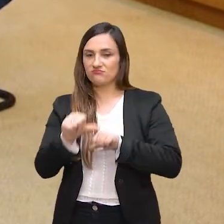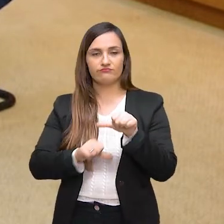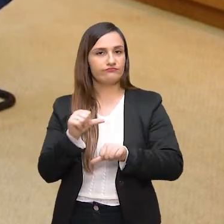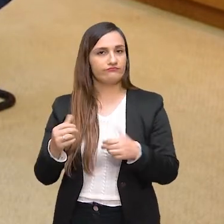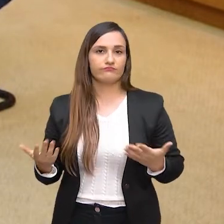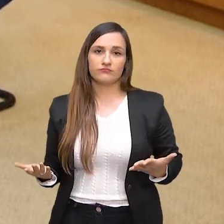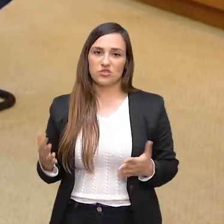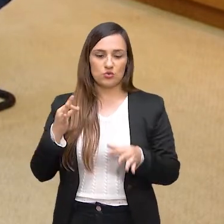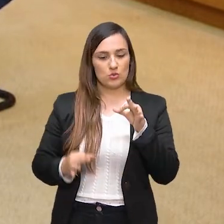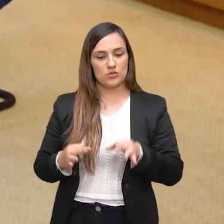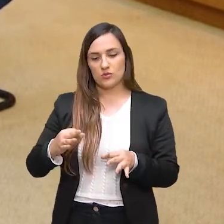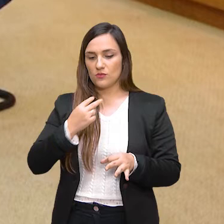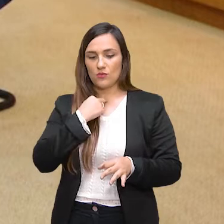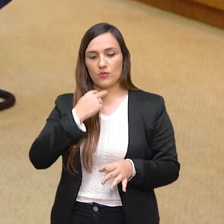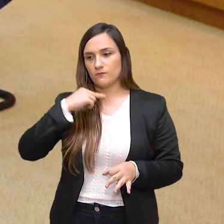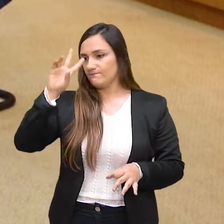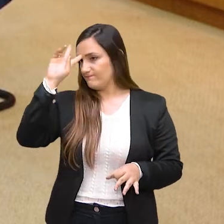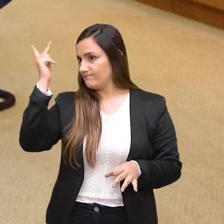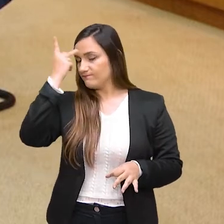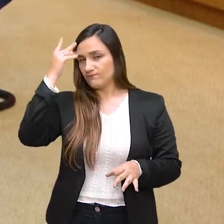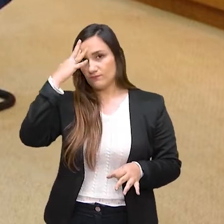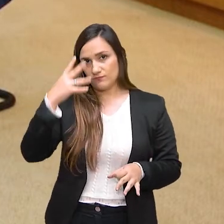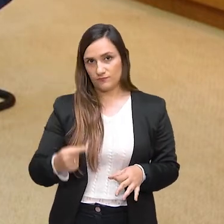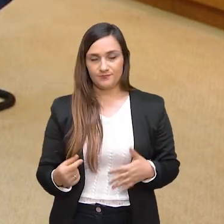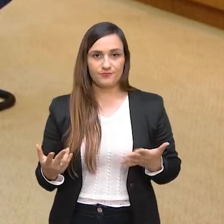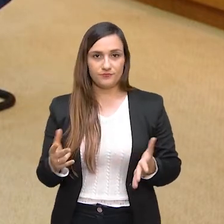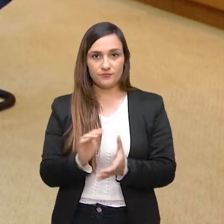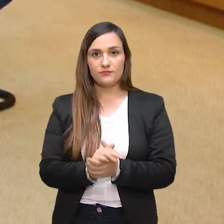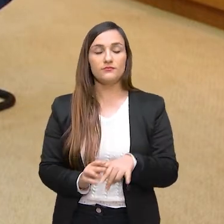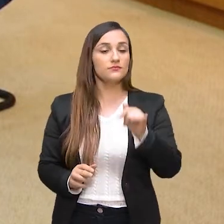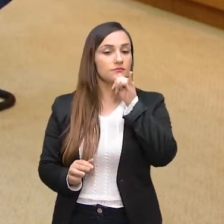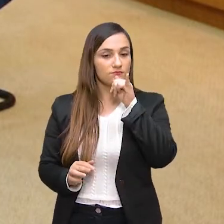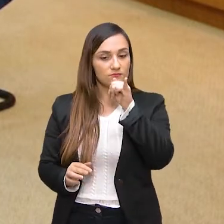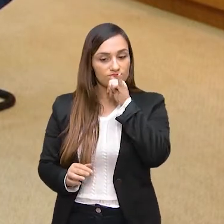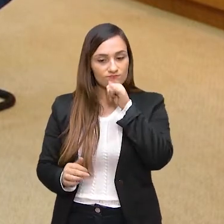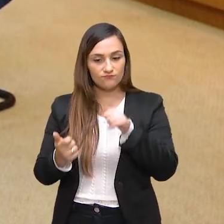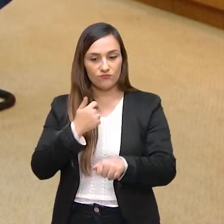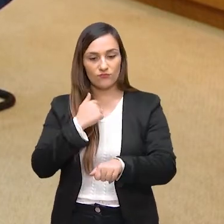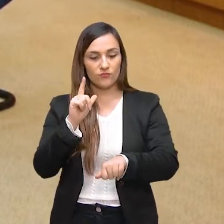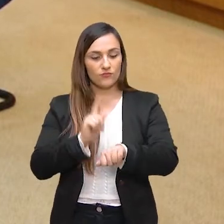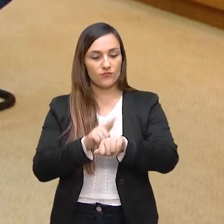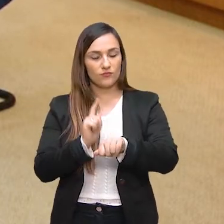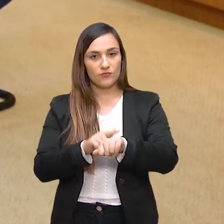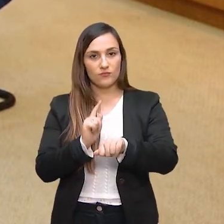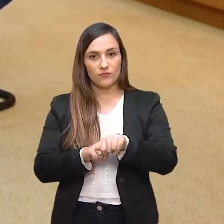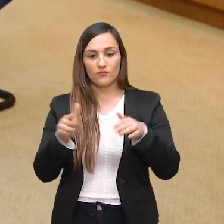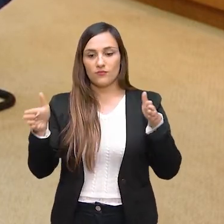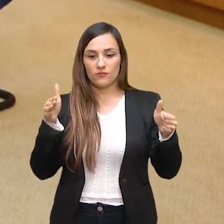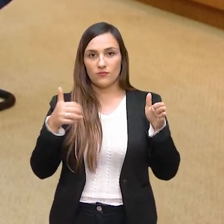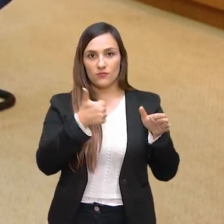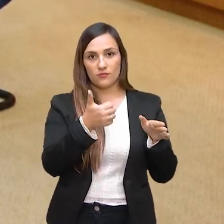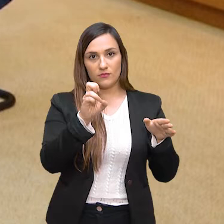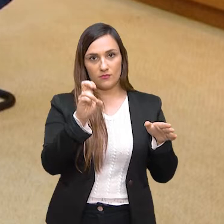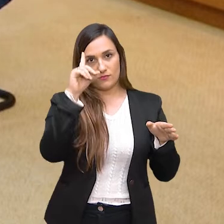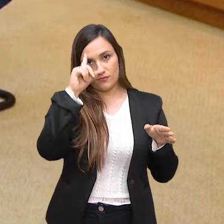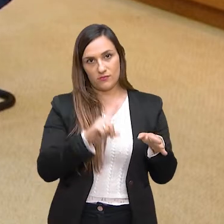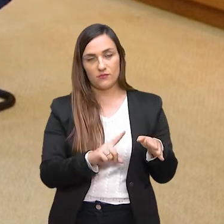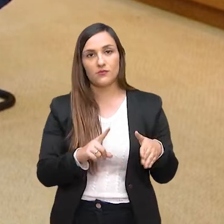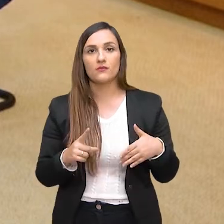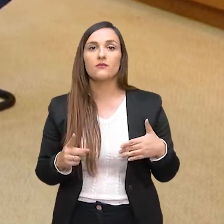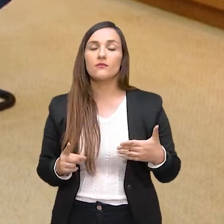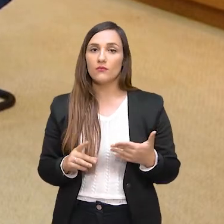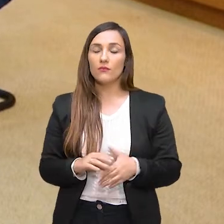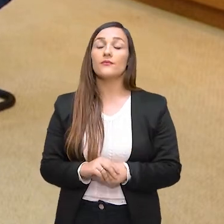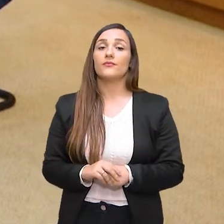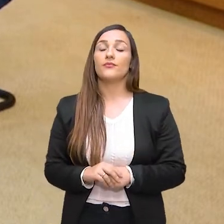juiz. Então, se o prazo para o réu se defender é de 15 dias, esse prazo o juiz não pode alterar.